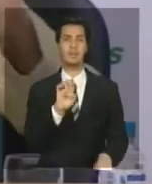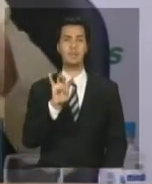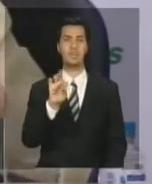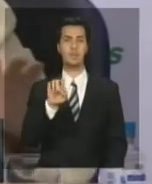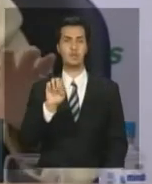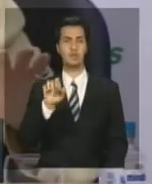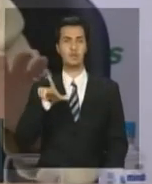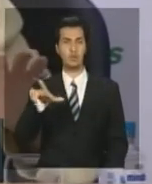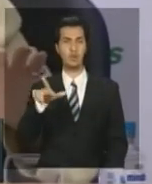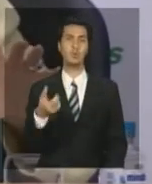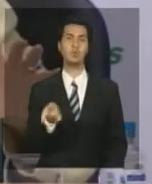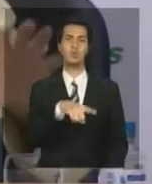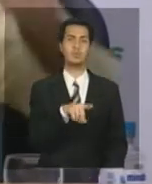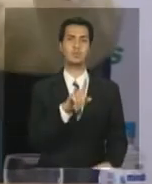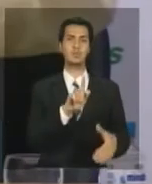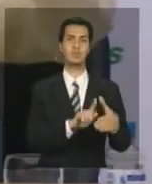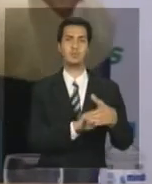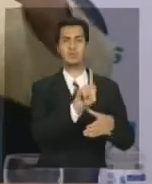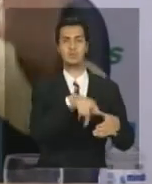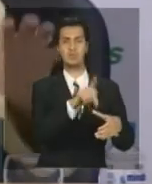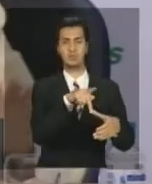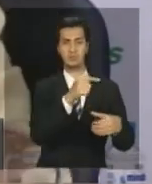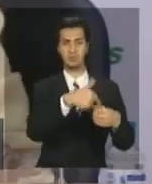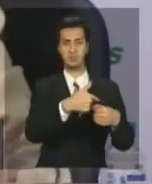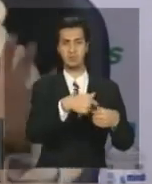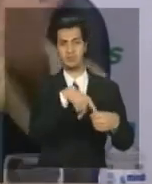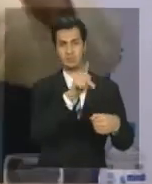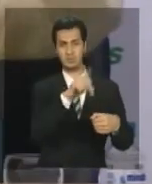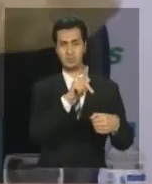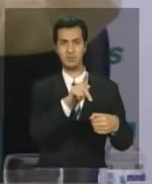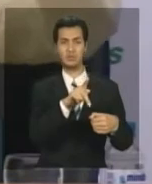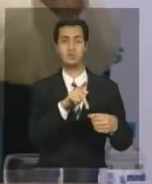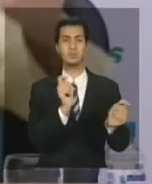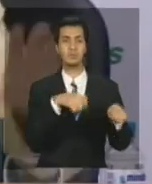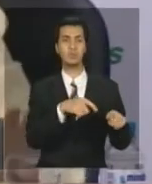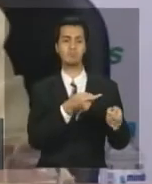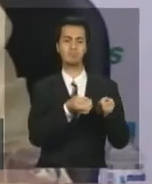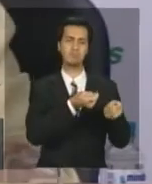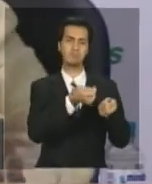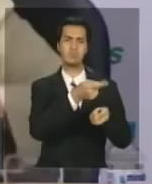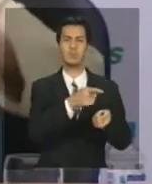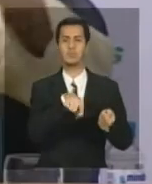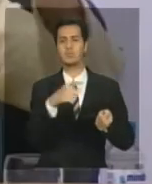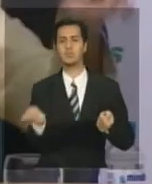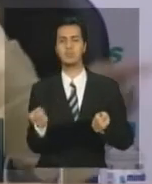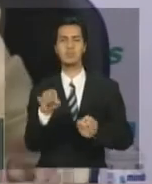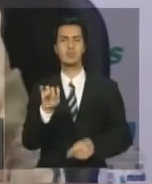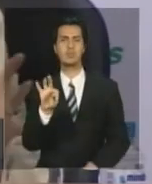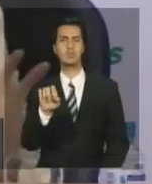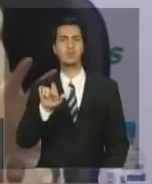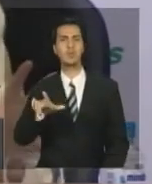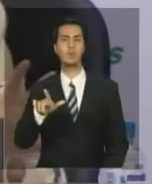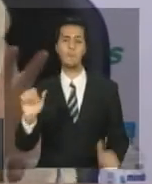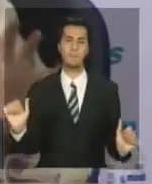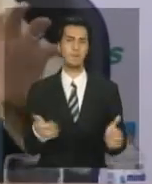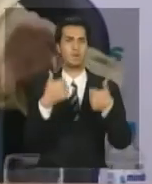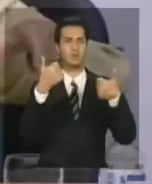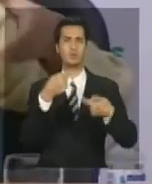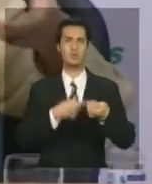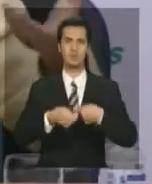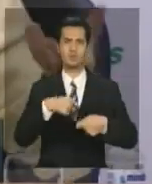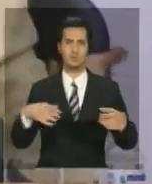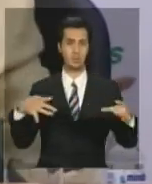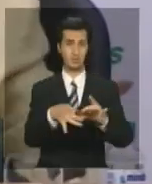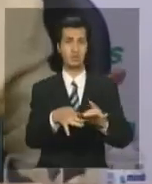e você tem a gasolina, você trabalha a gasolina e o etanol buscando o melhor resultado econômico.